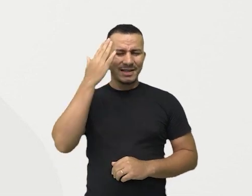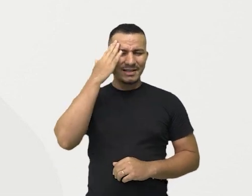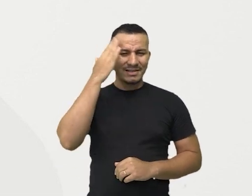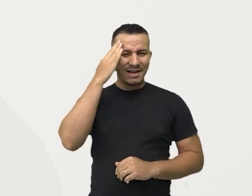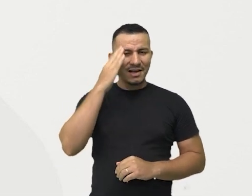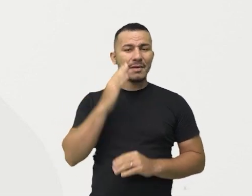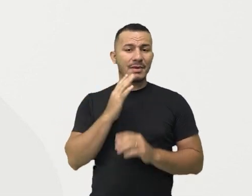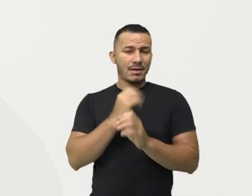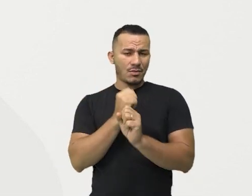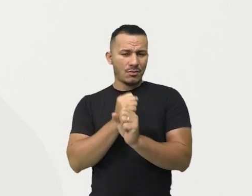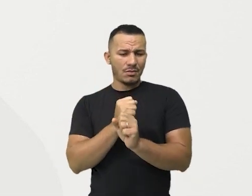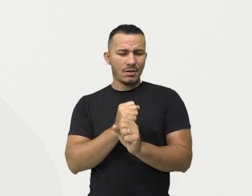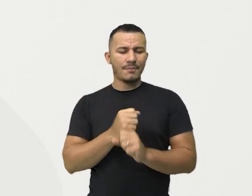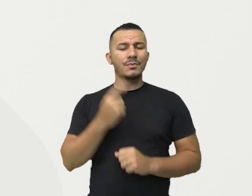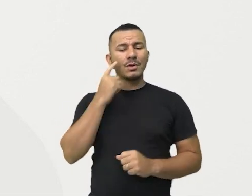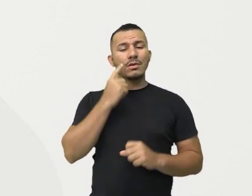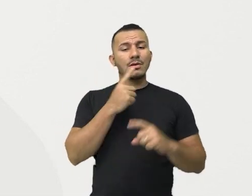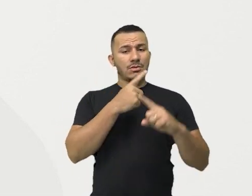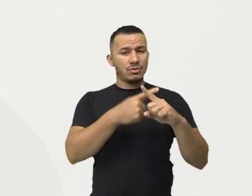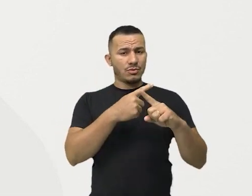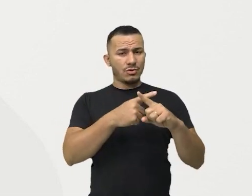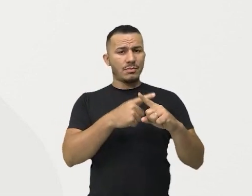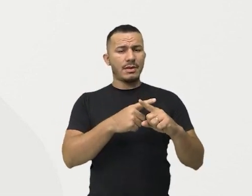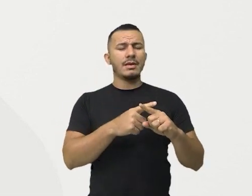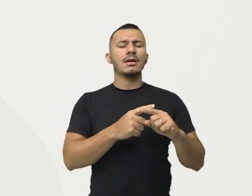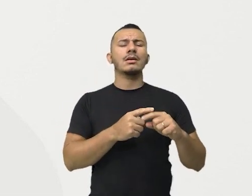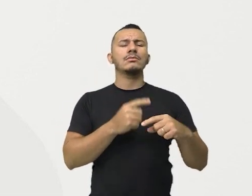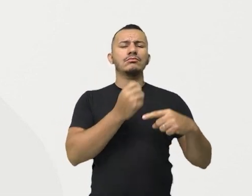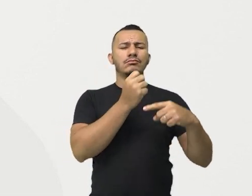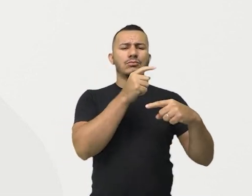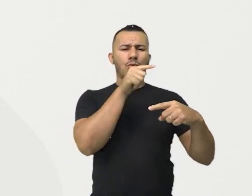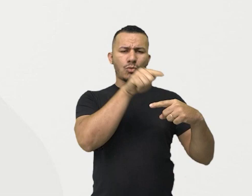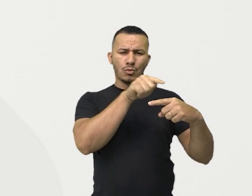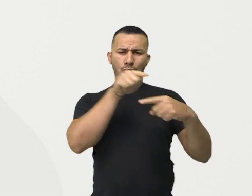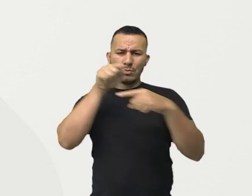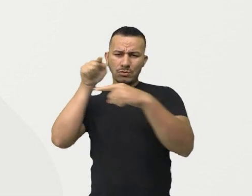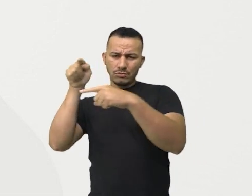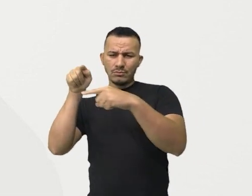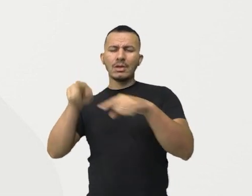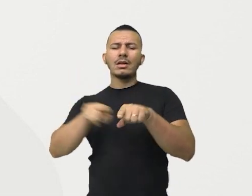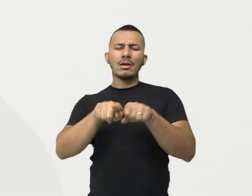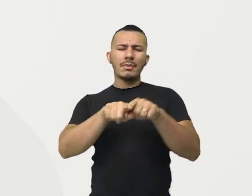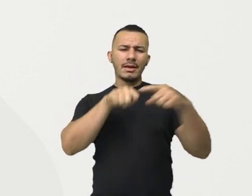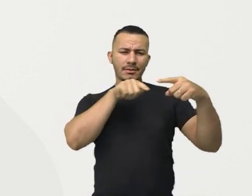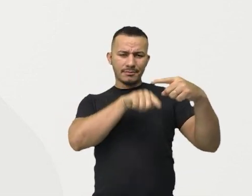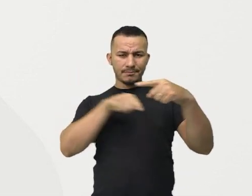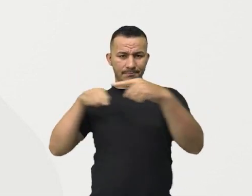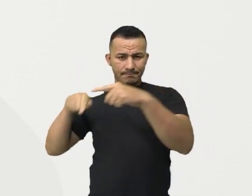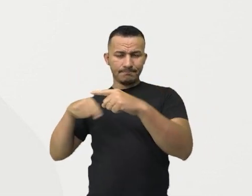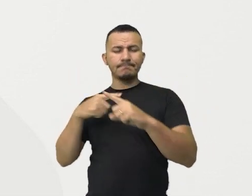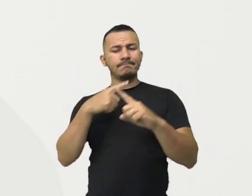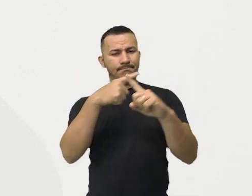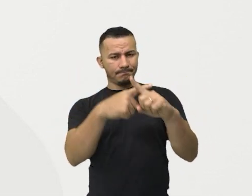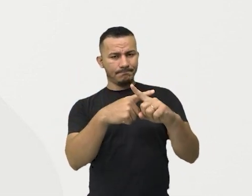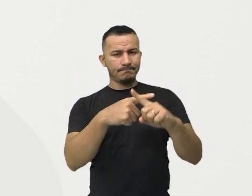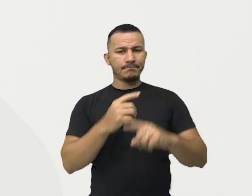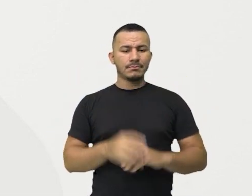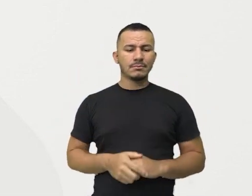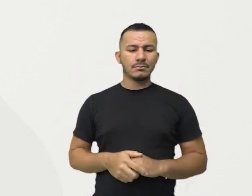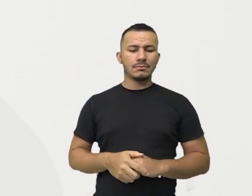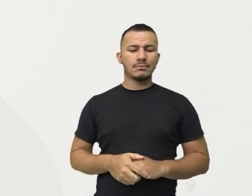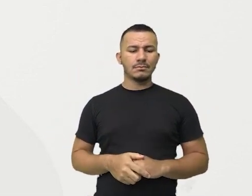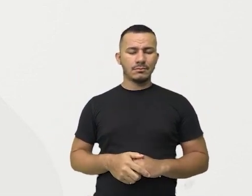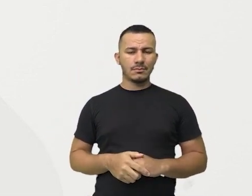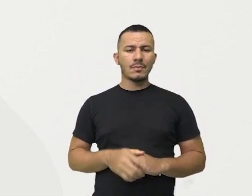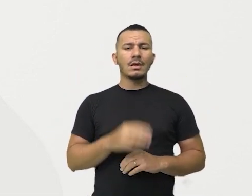fazer isso, a gente multiplica o numerador e multiplica o denominador. O numerador nós ficamos